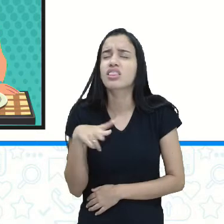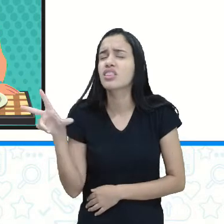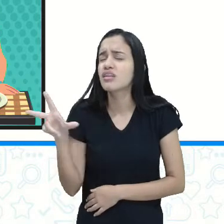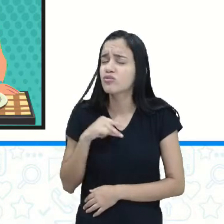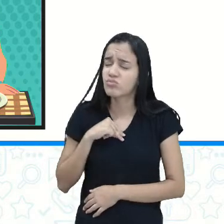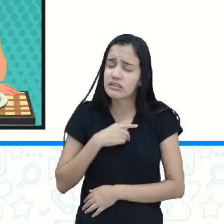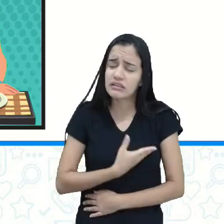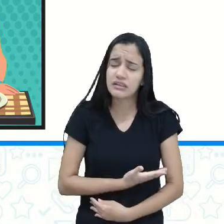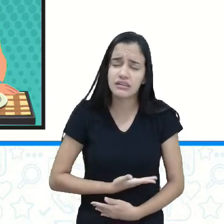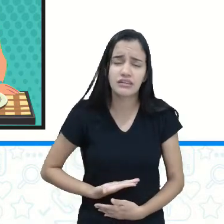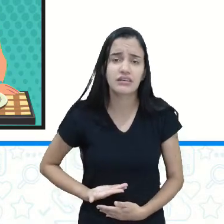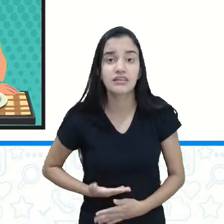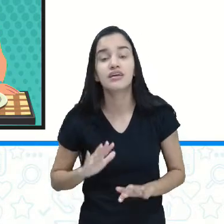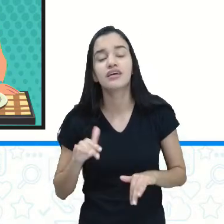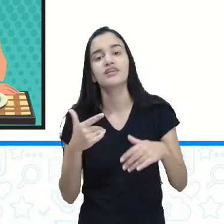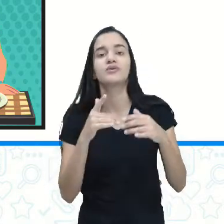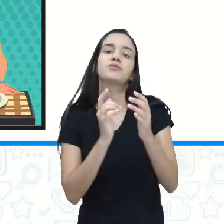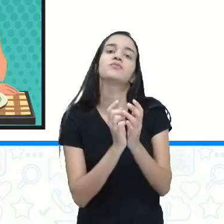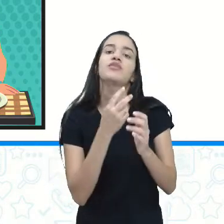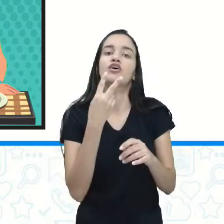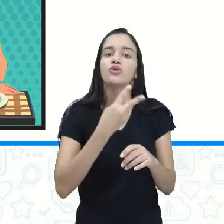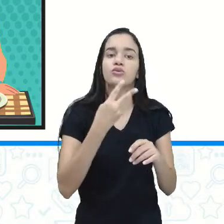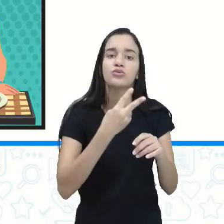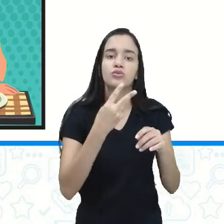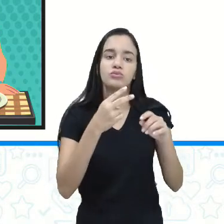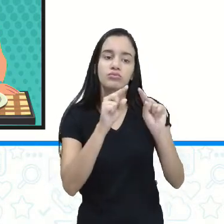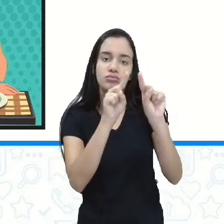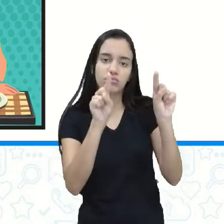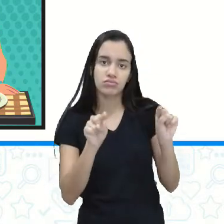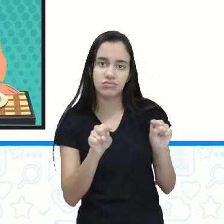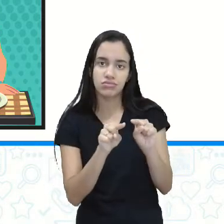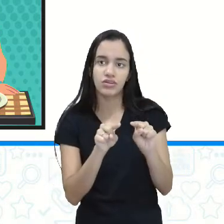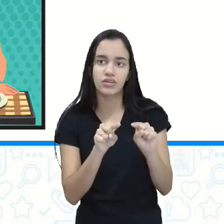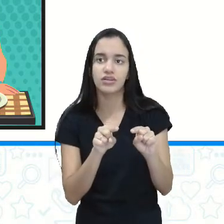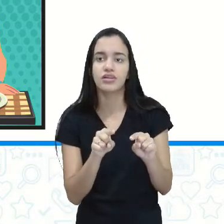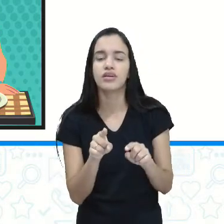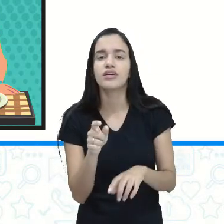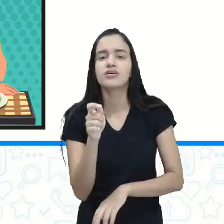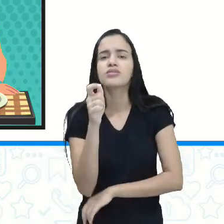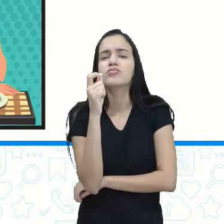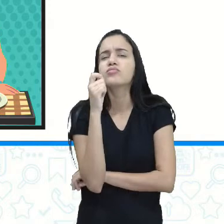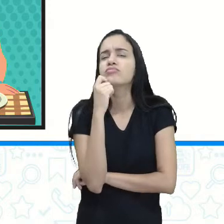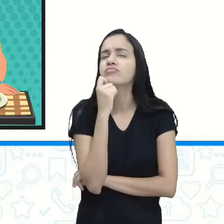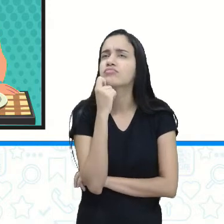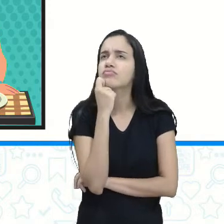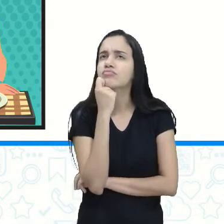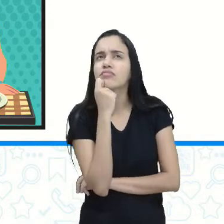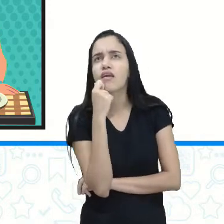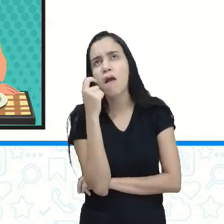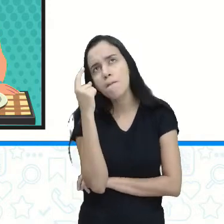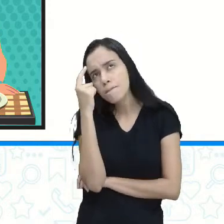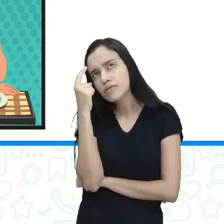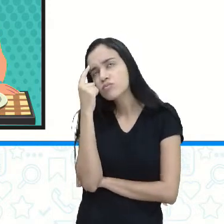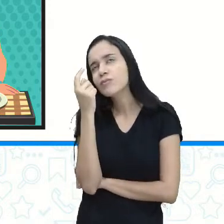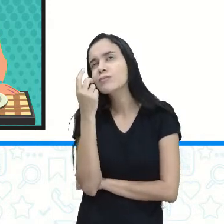que fome. Aí no segundo quadro, ela está com a mão no queixo, pensando,